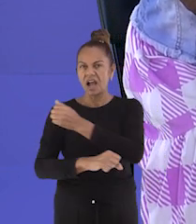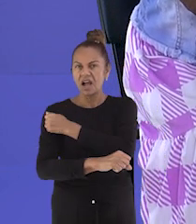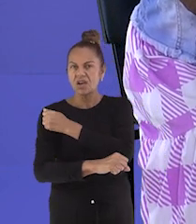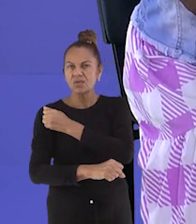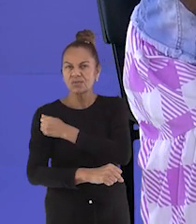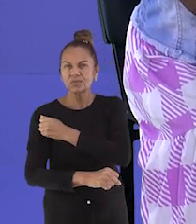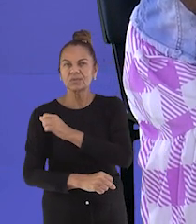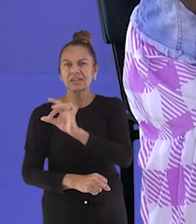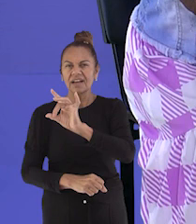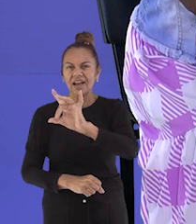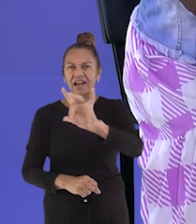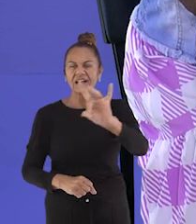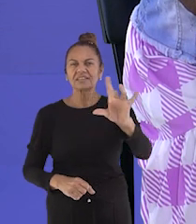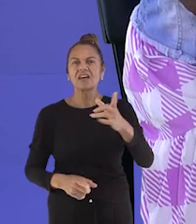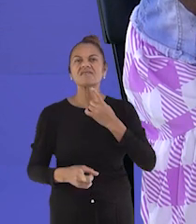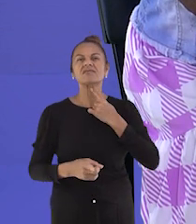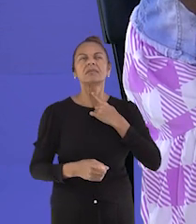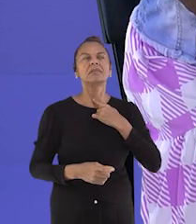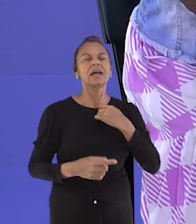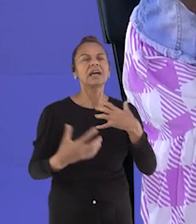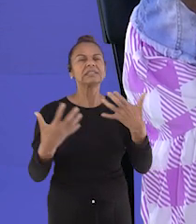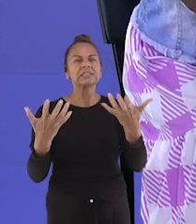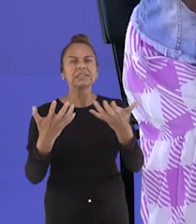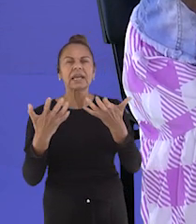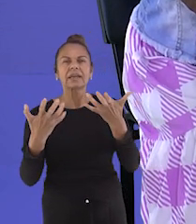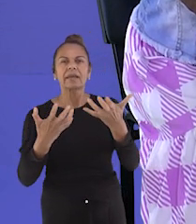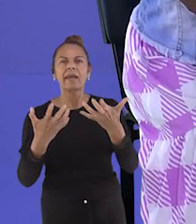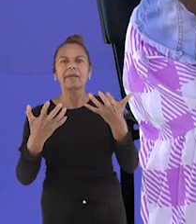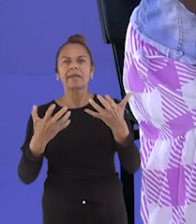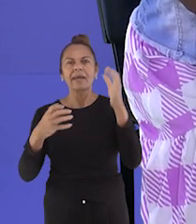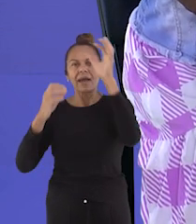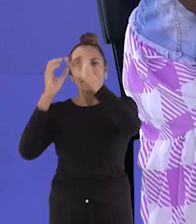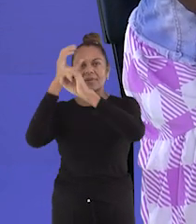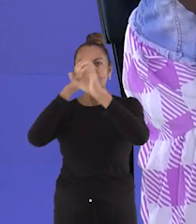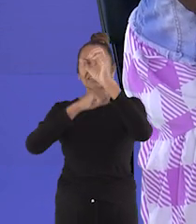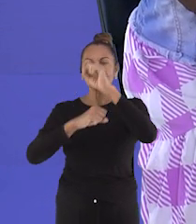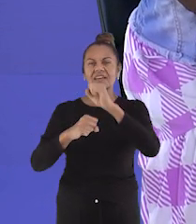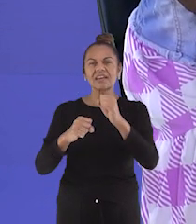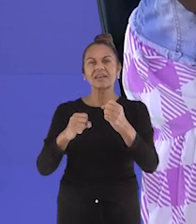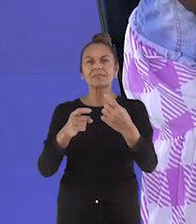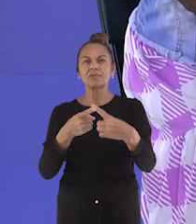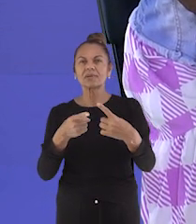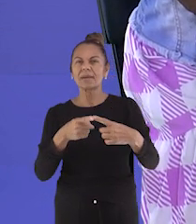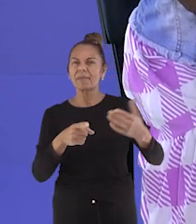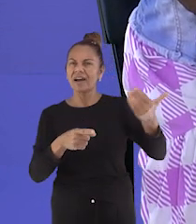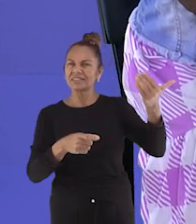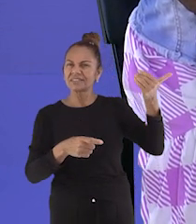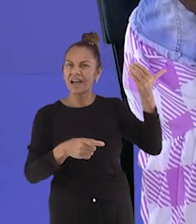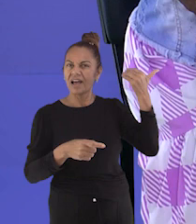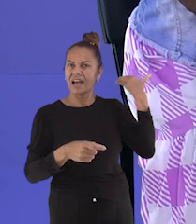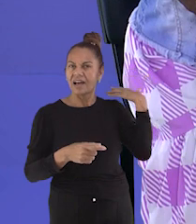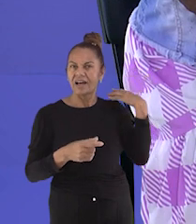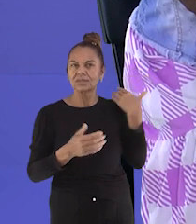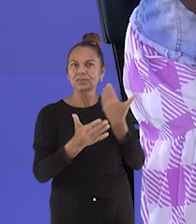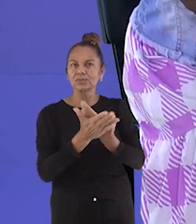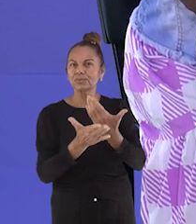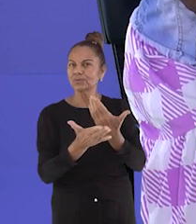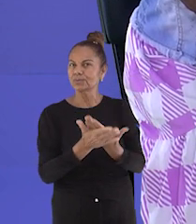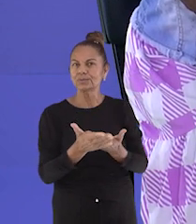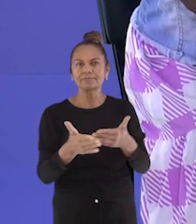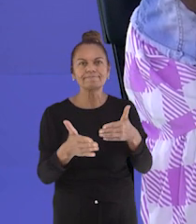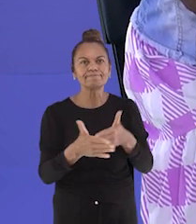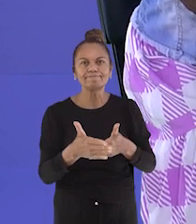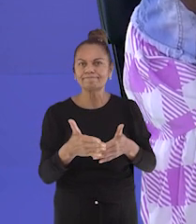queriam terminar aquilo que eles iniciaram e não tinham terminado. Parecia que eu via no